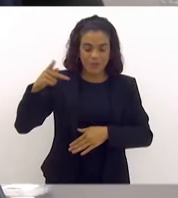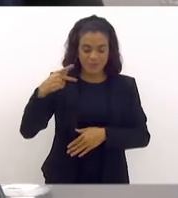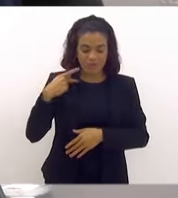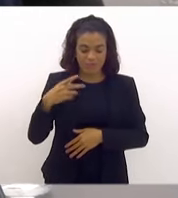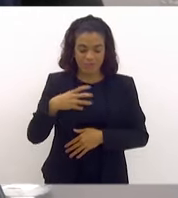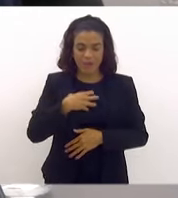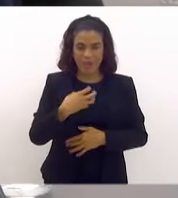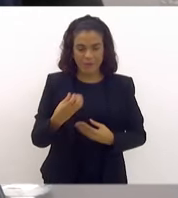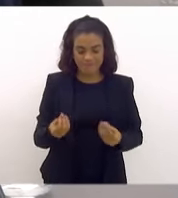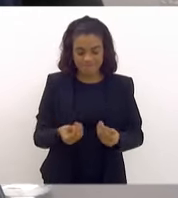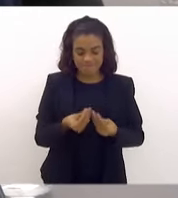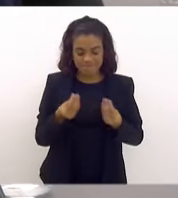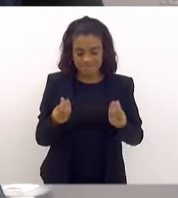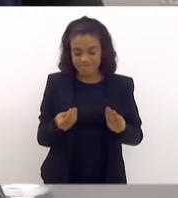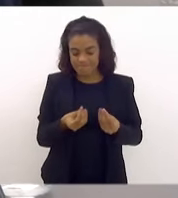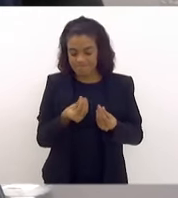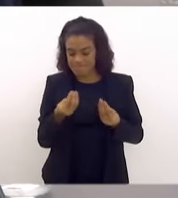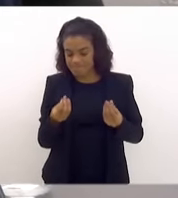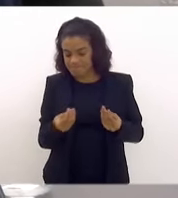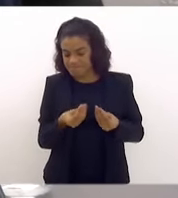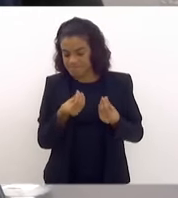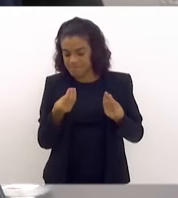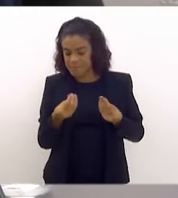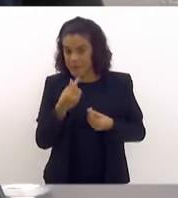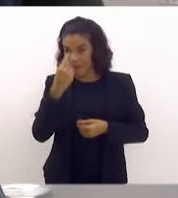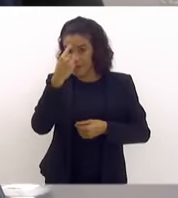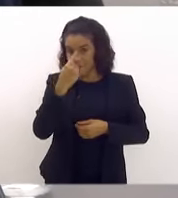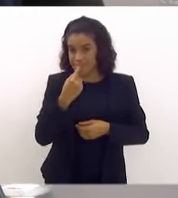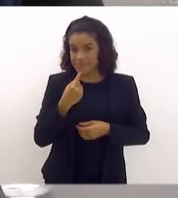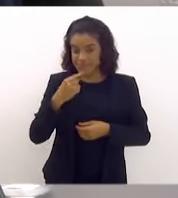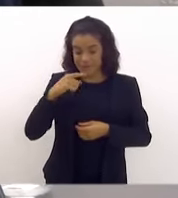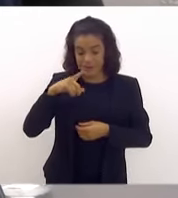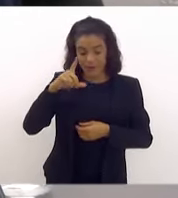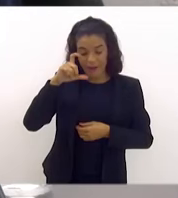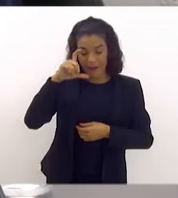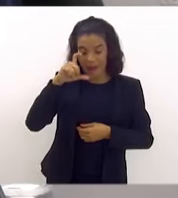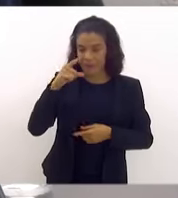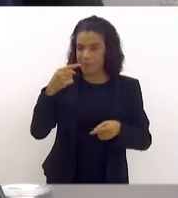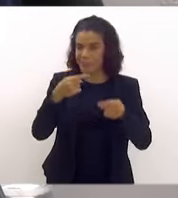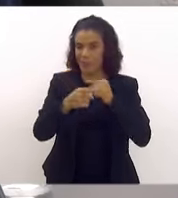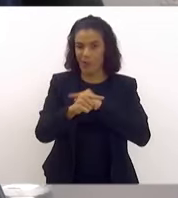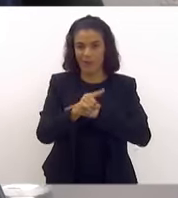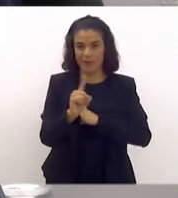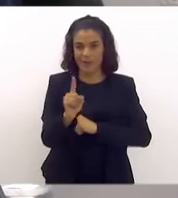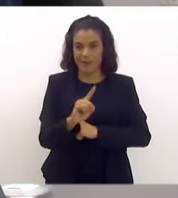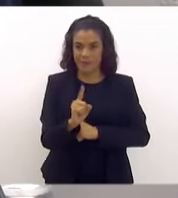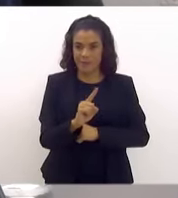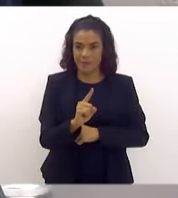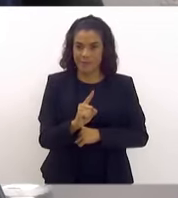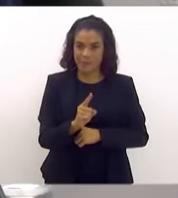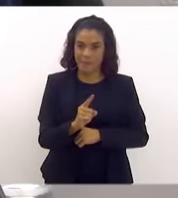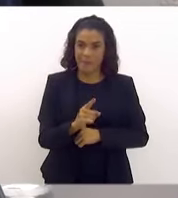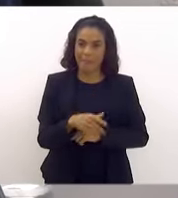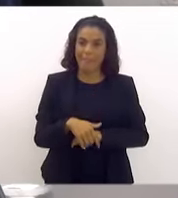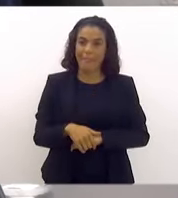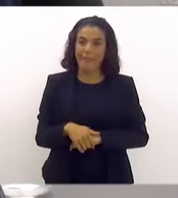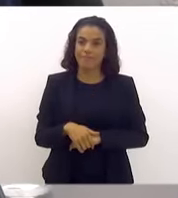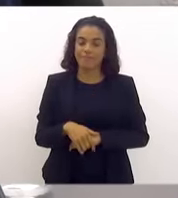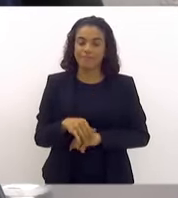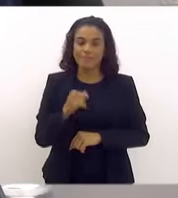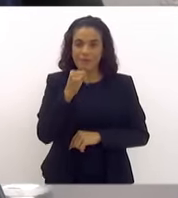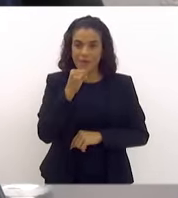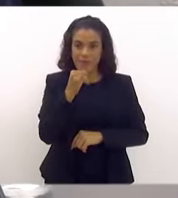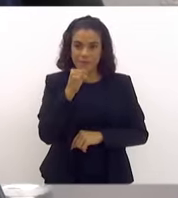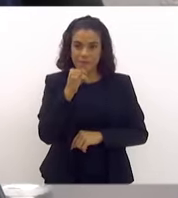sensibilidade de perceber que aquele reconhecimento não poderia feito né Eh Doutor bem frisou uma ação